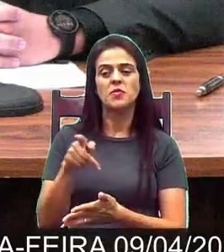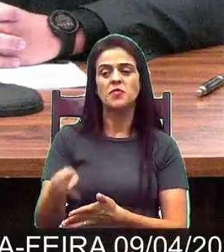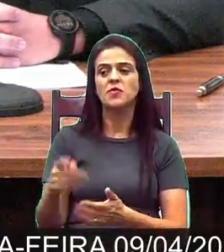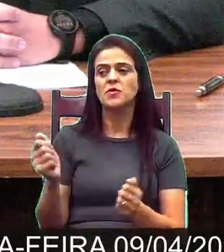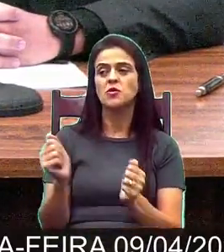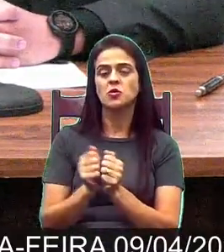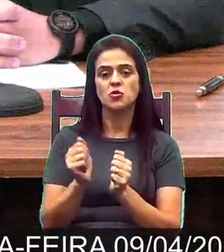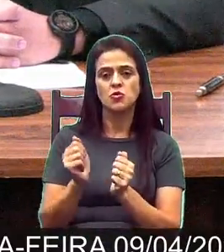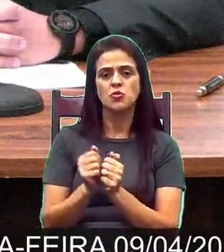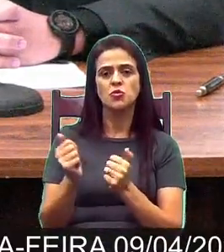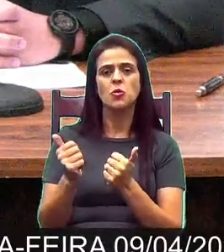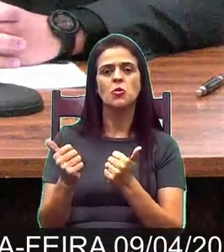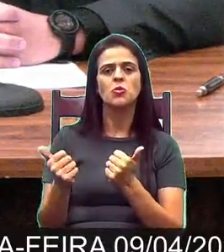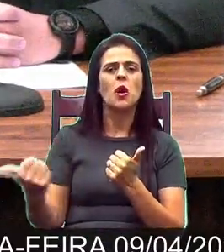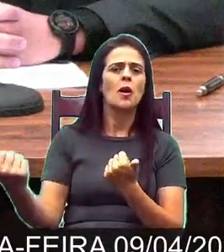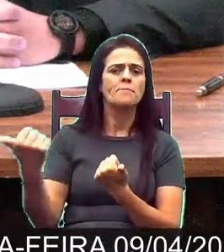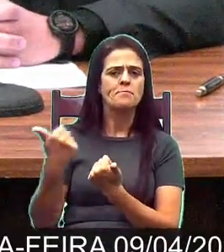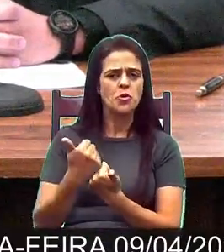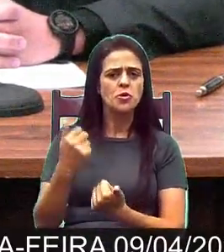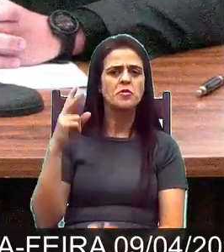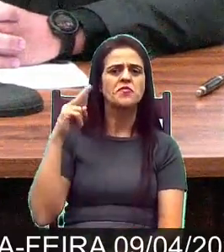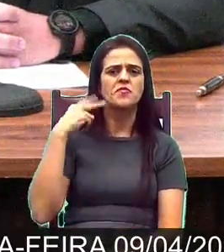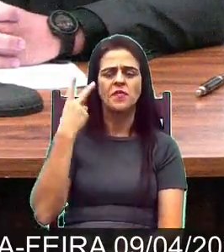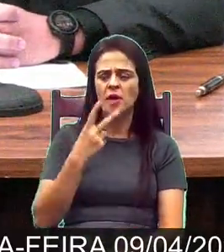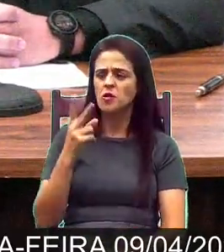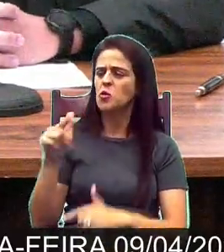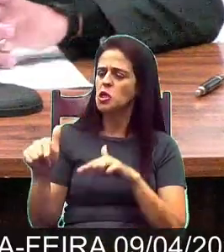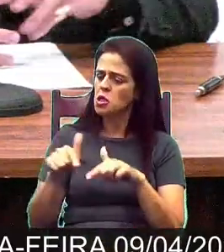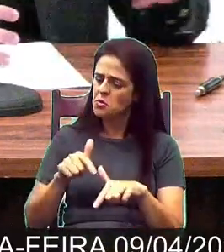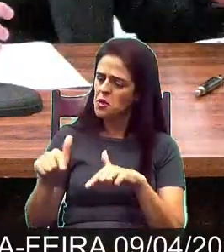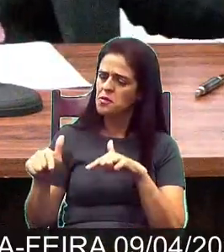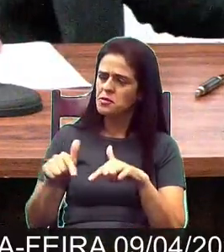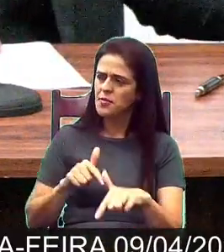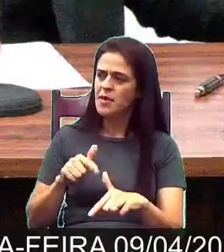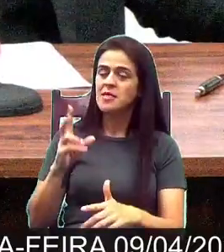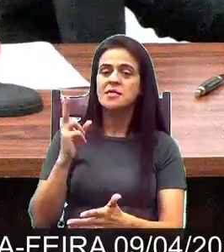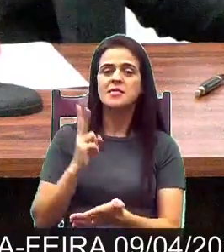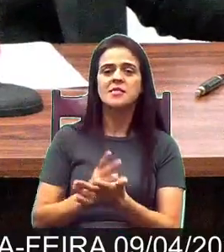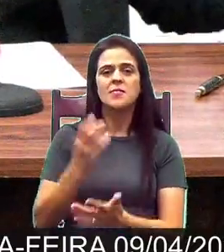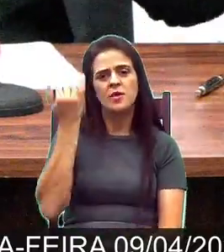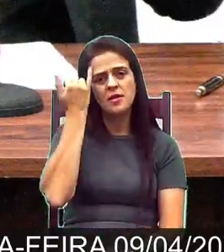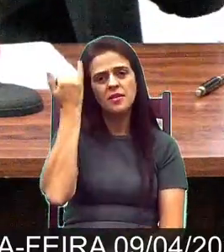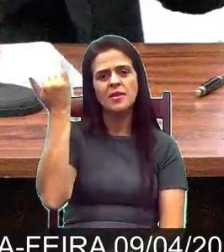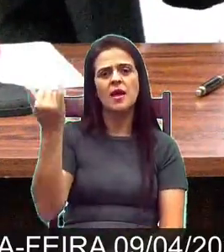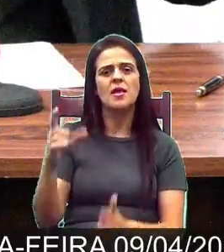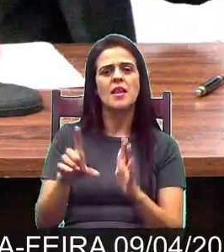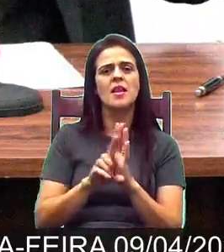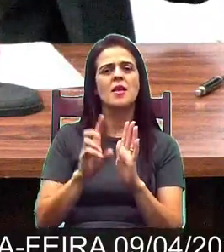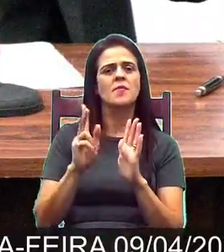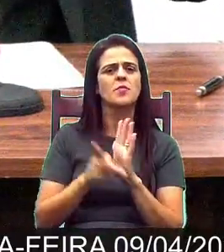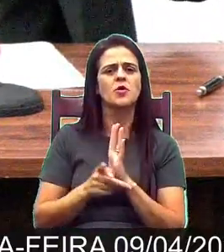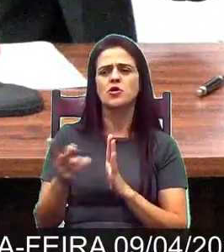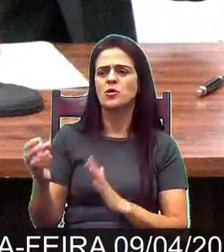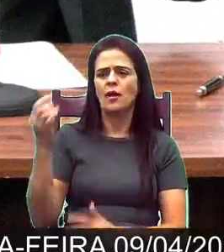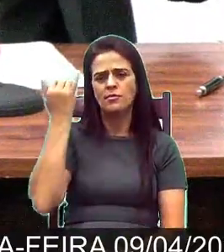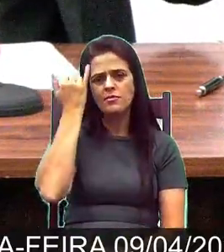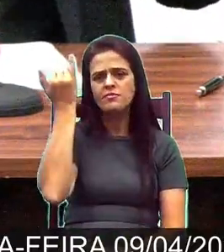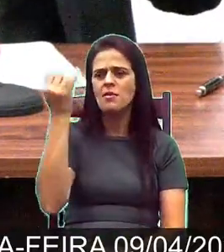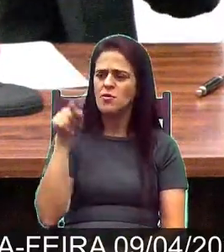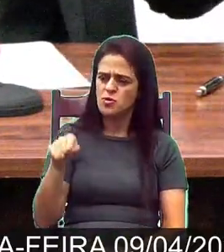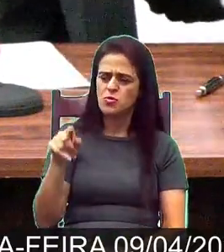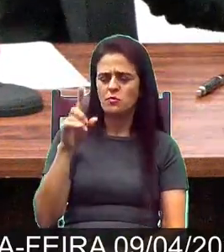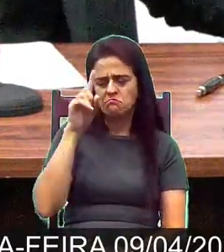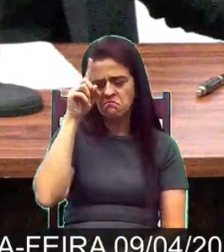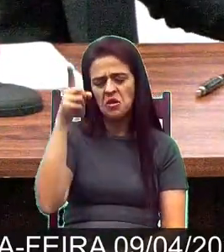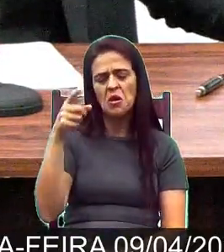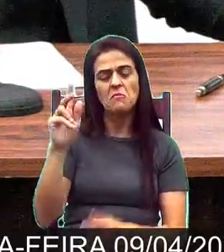sempre fazendo o serviço de vereador, trazendo projeto de lei aqui para essa casa de lei. Então, eu